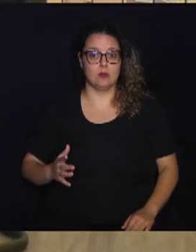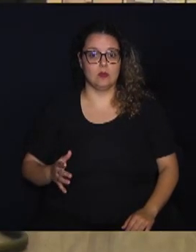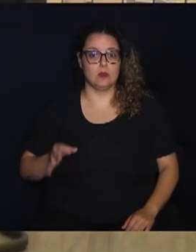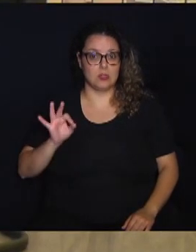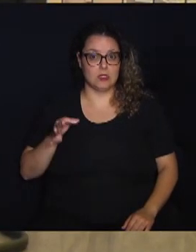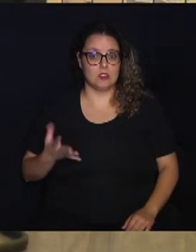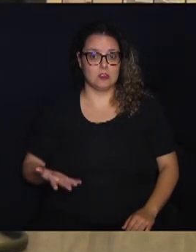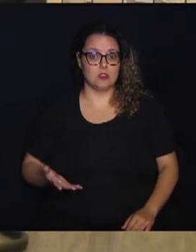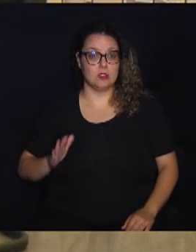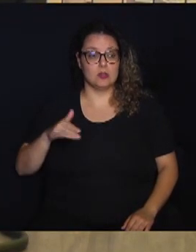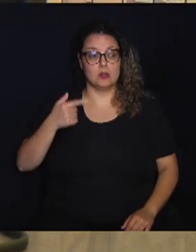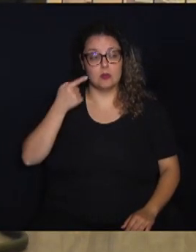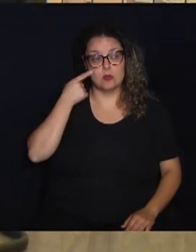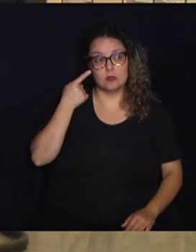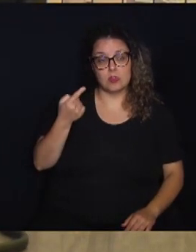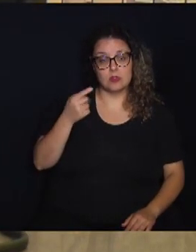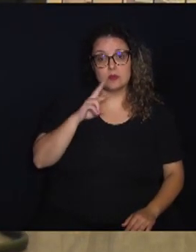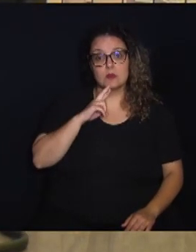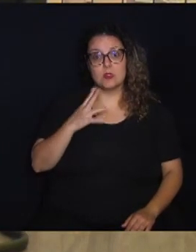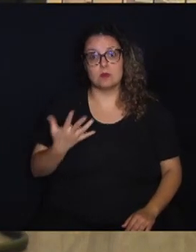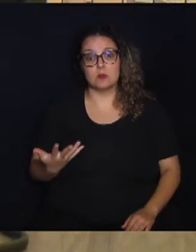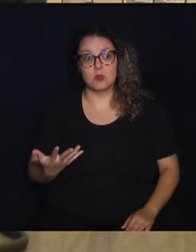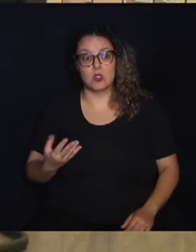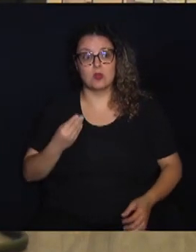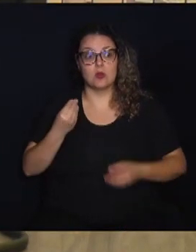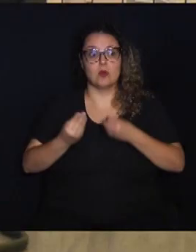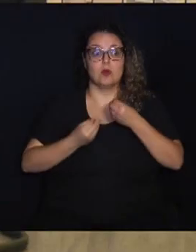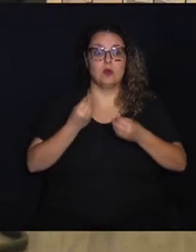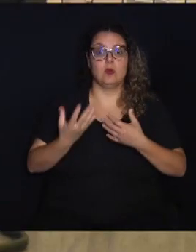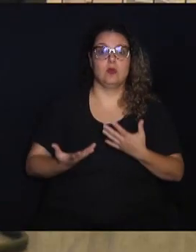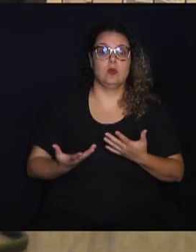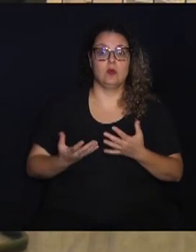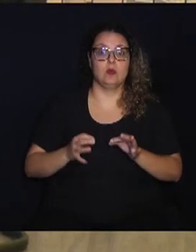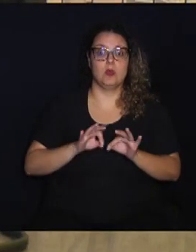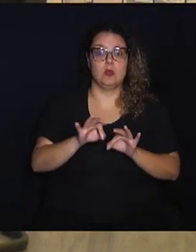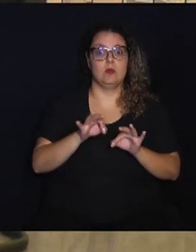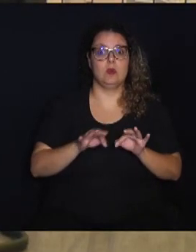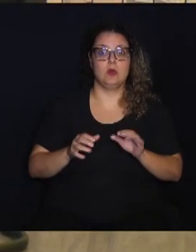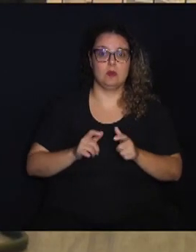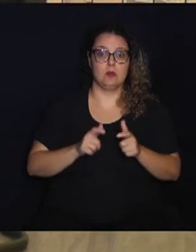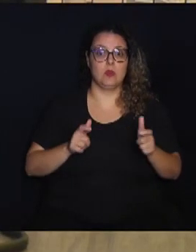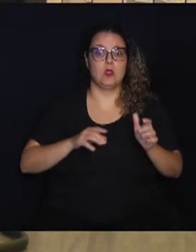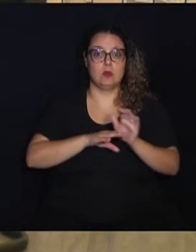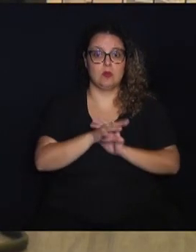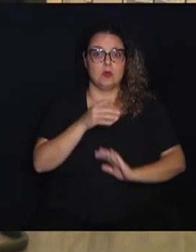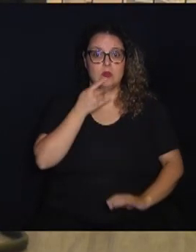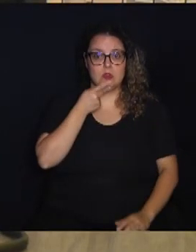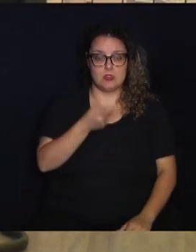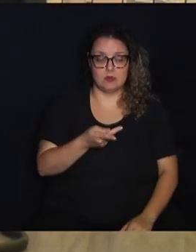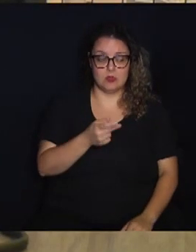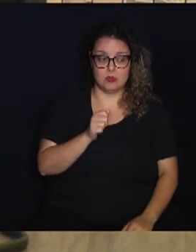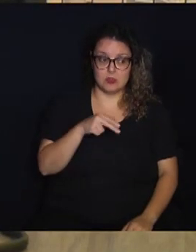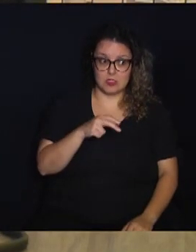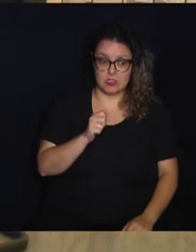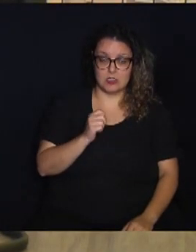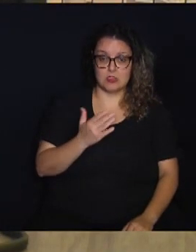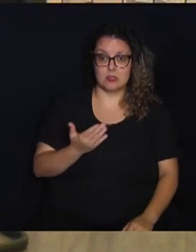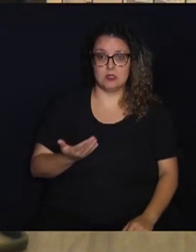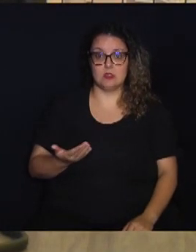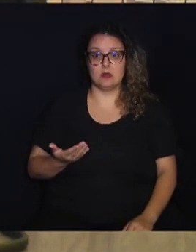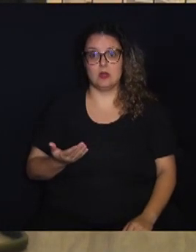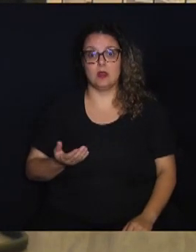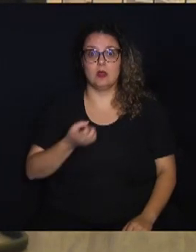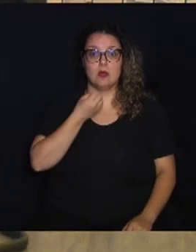nessa resolução, como que a pessoa consegue medir a progressão? Você tinha dito, Ana Cláudia, inclusive, que o que é bom